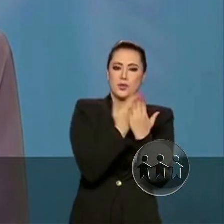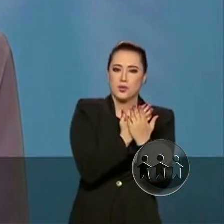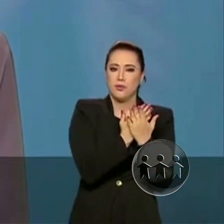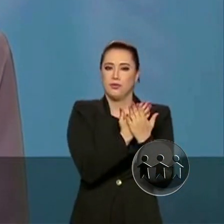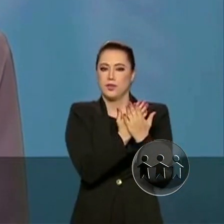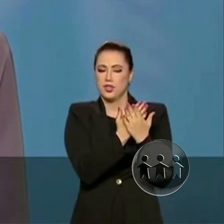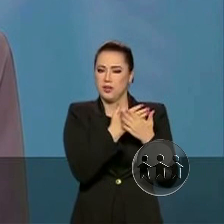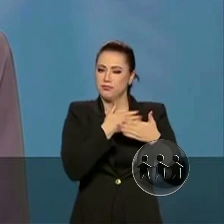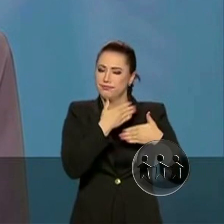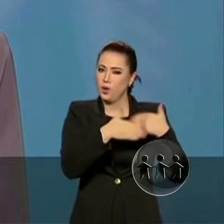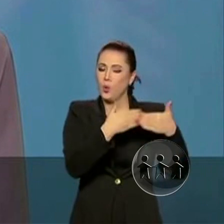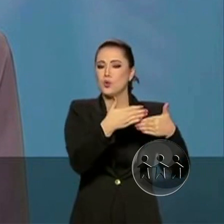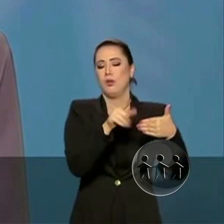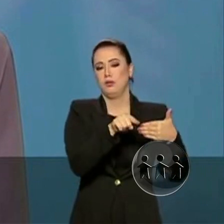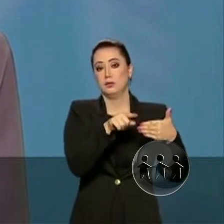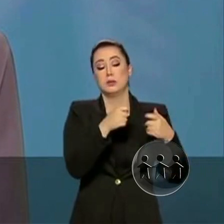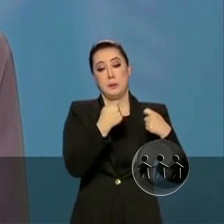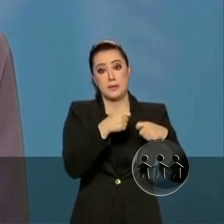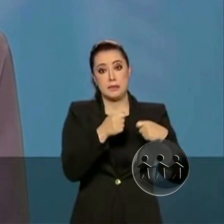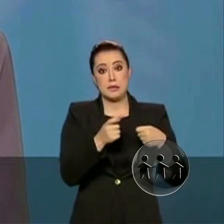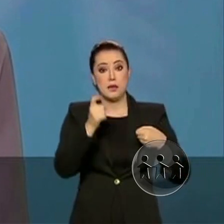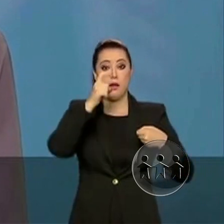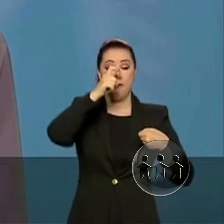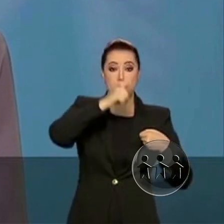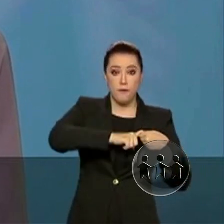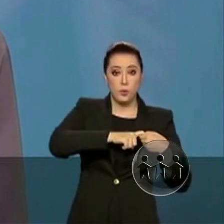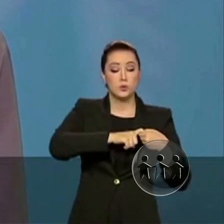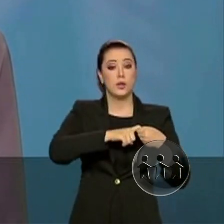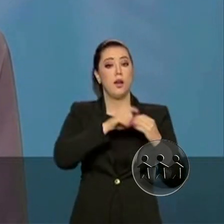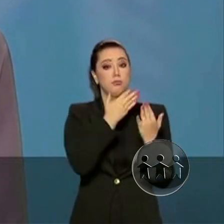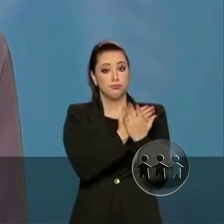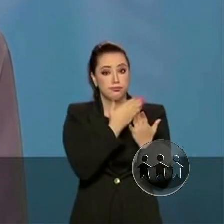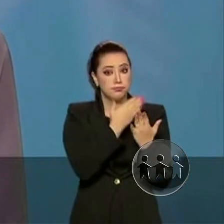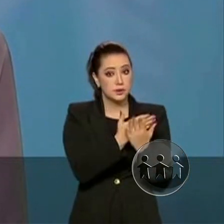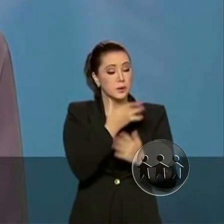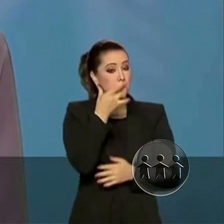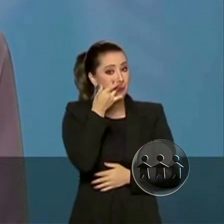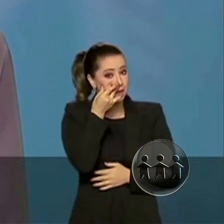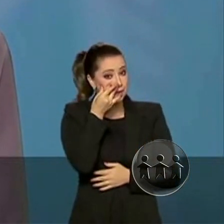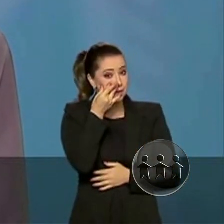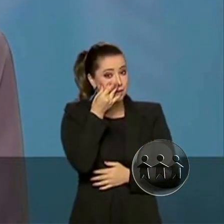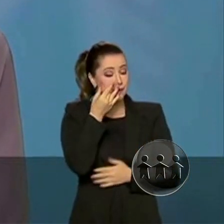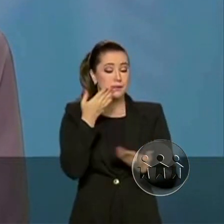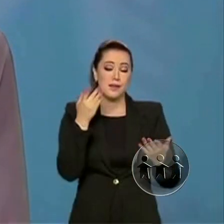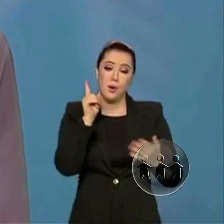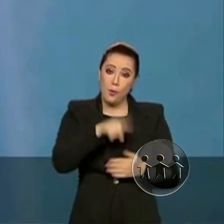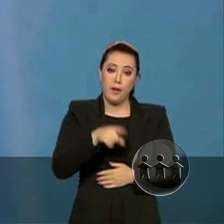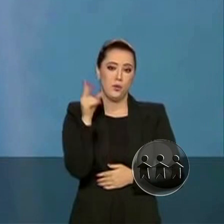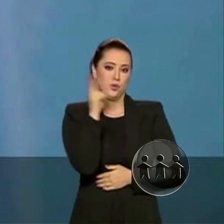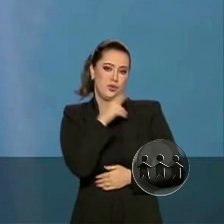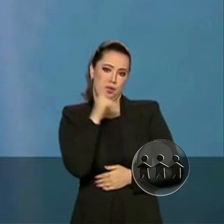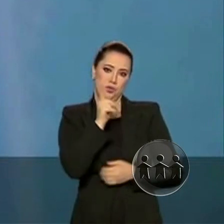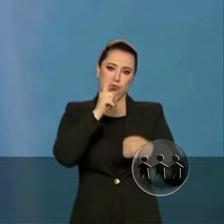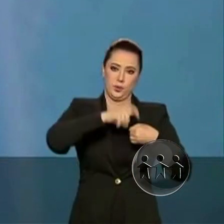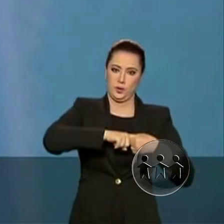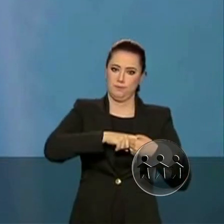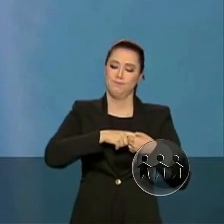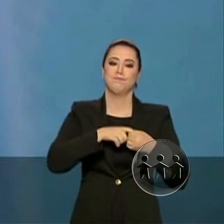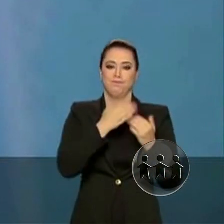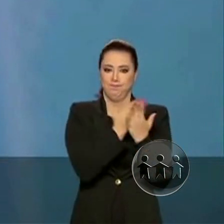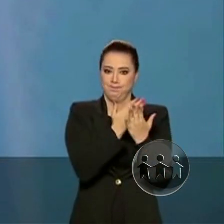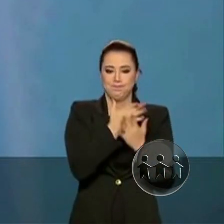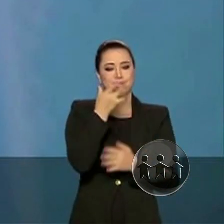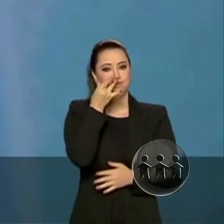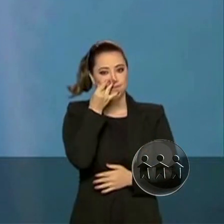O retorno às aulas presenciais é uma necessidade urgente. O governo